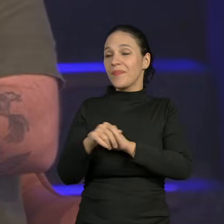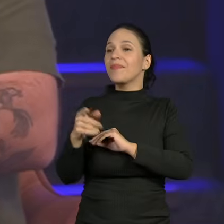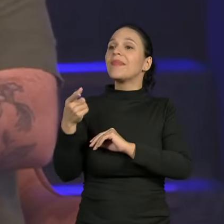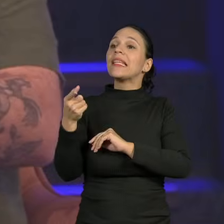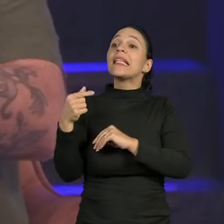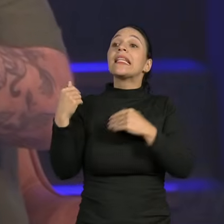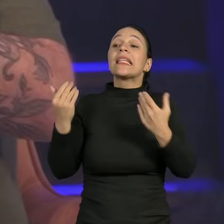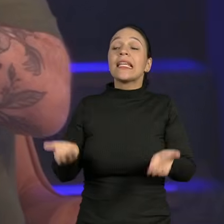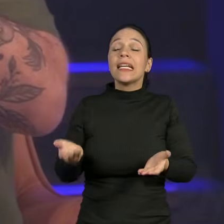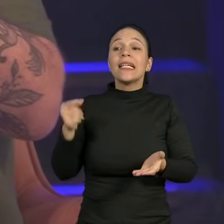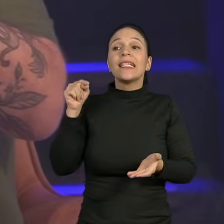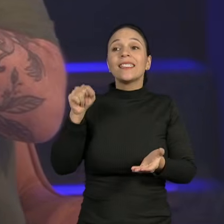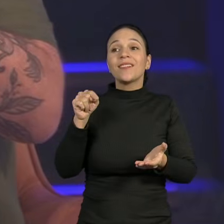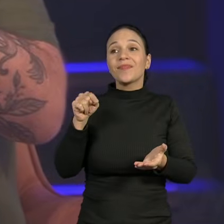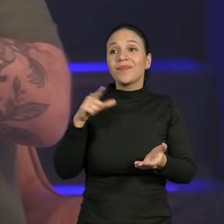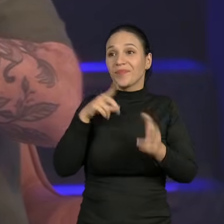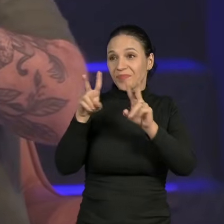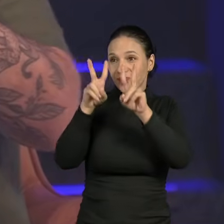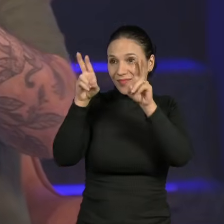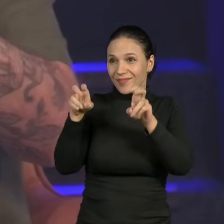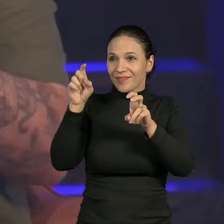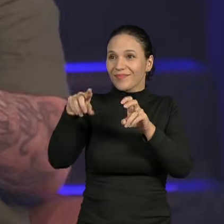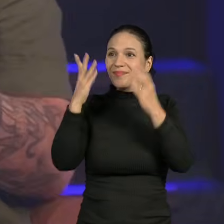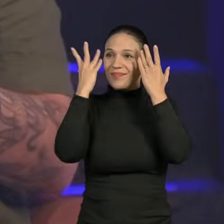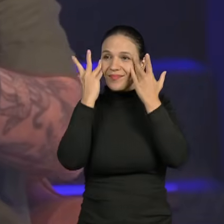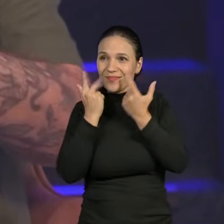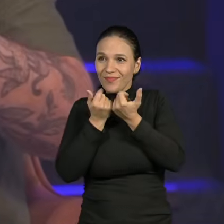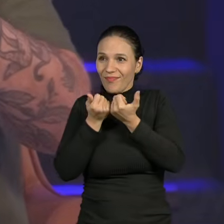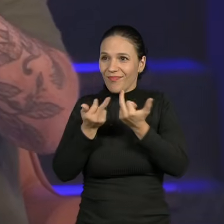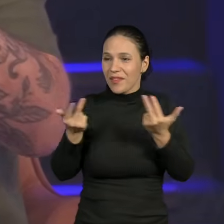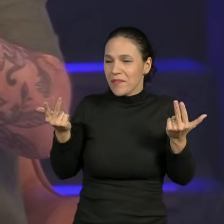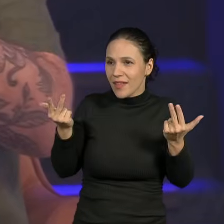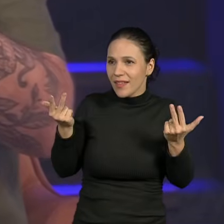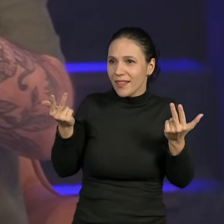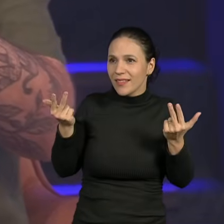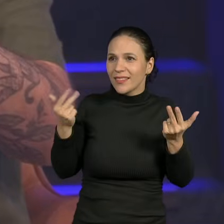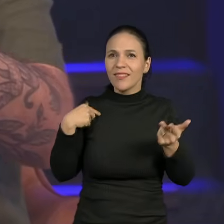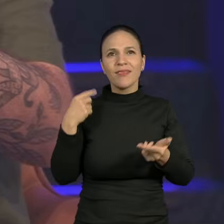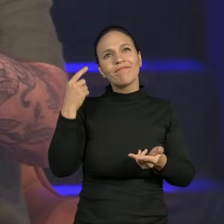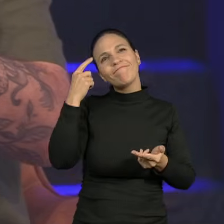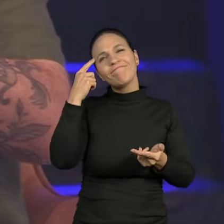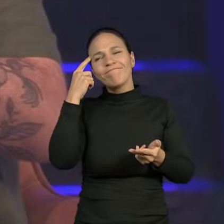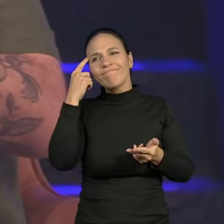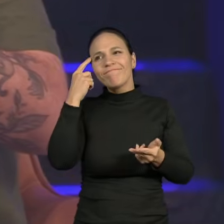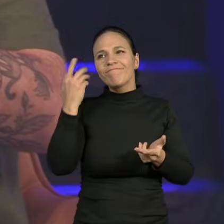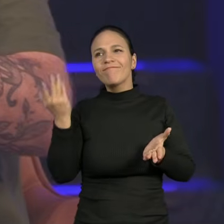aplicativos. E como o tema do aplicativo era animais, eu fiz, vou fazer